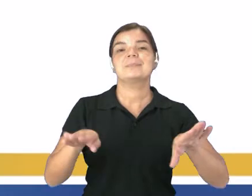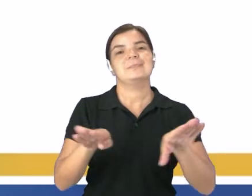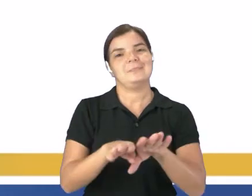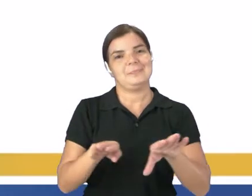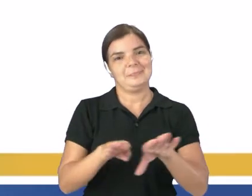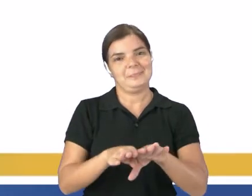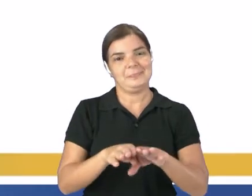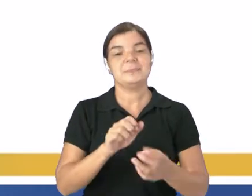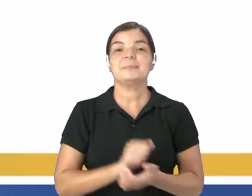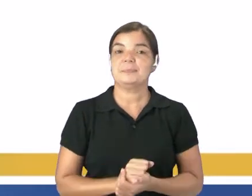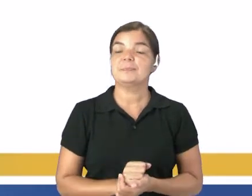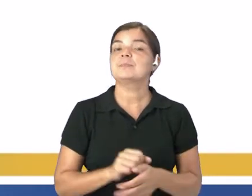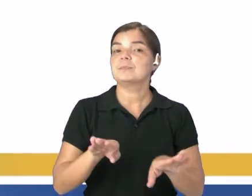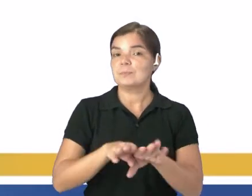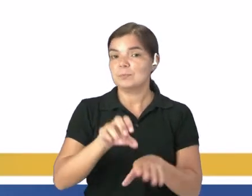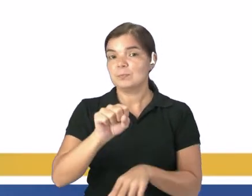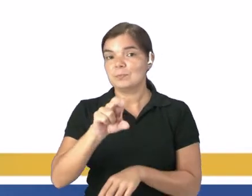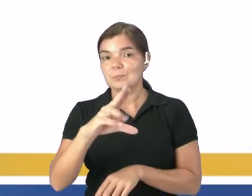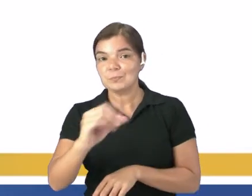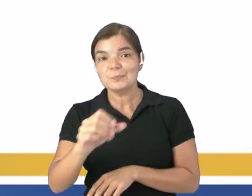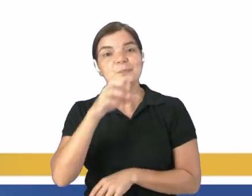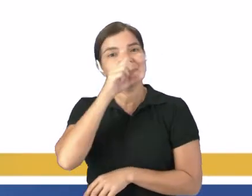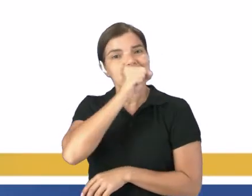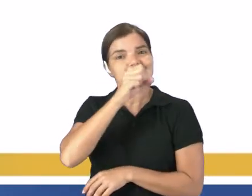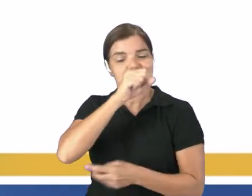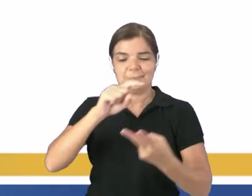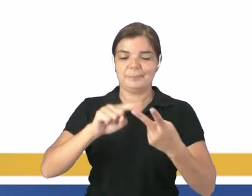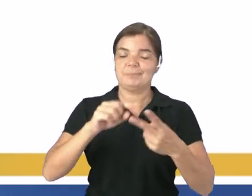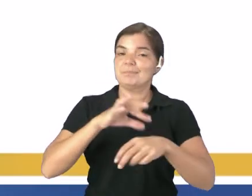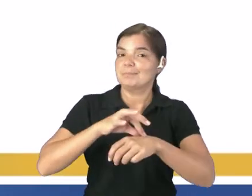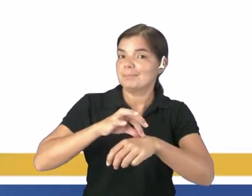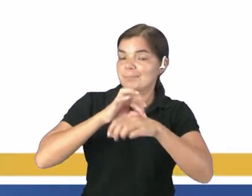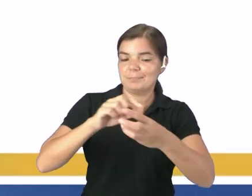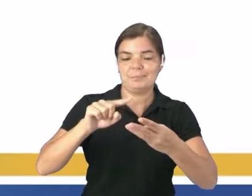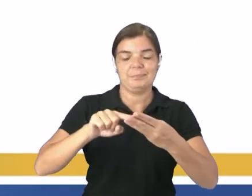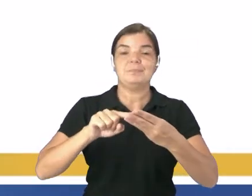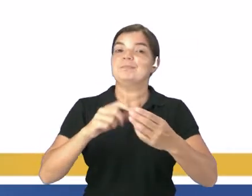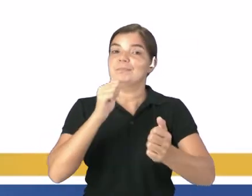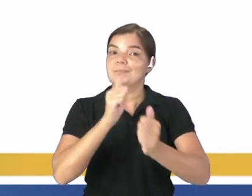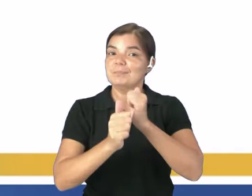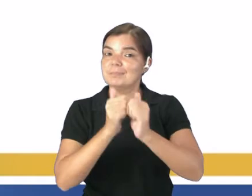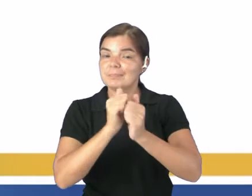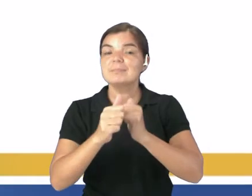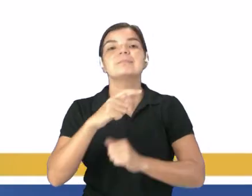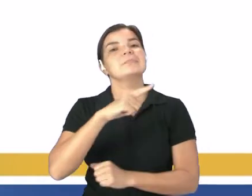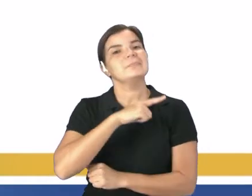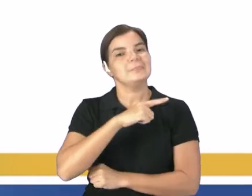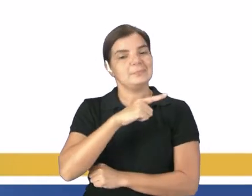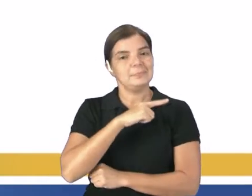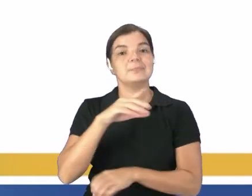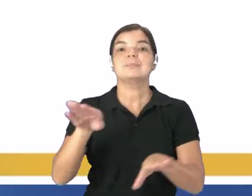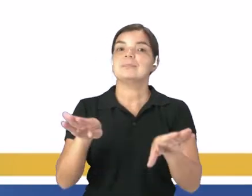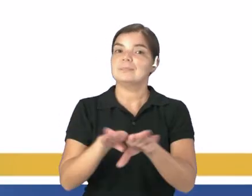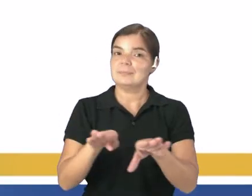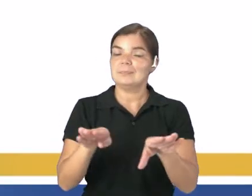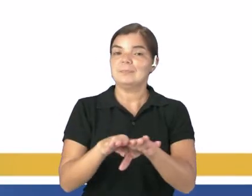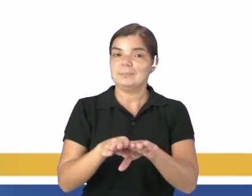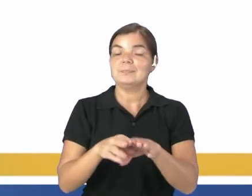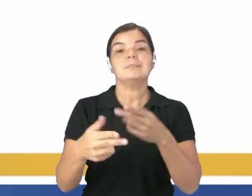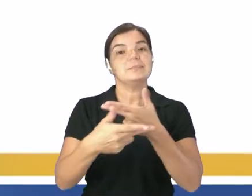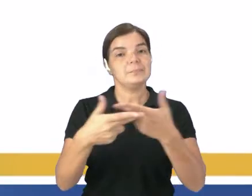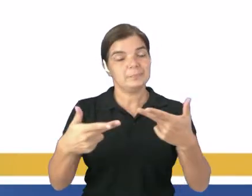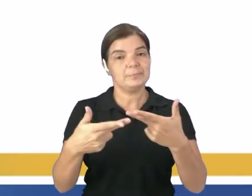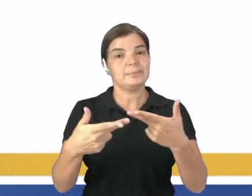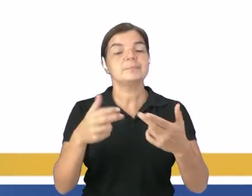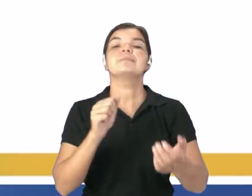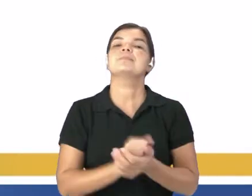né? Ele precisa de um suco de laranja, ele precisa de uma carne, ele precisa de um arroz. Então, ele vai se tornar o mercado consumidor desses bens que são produzidos